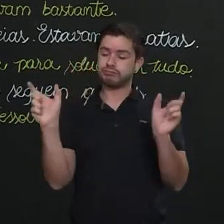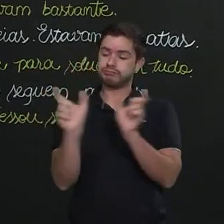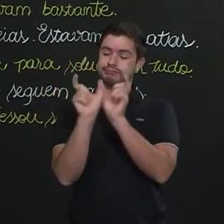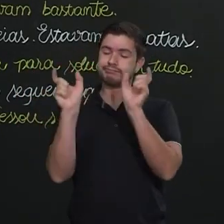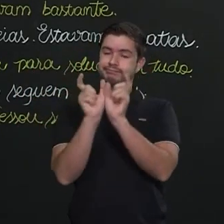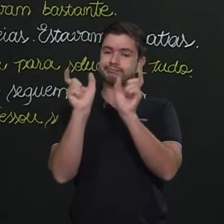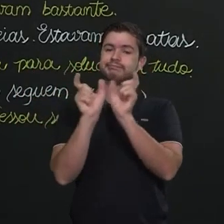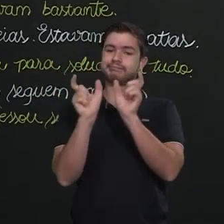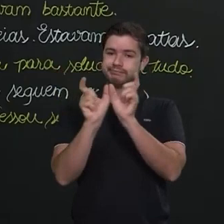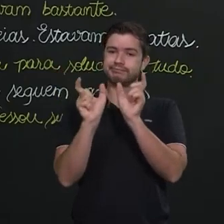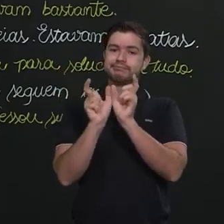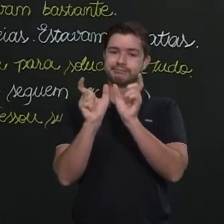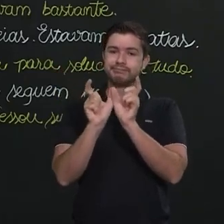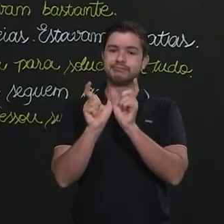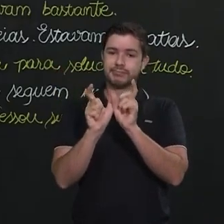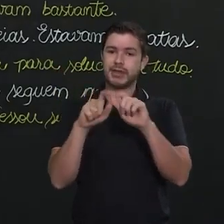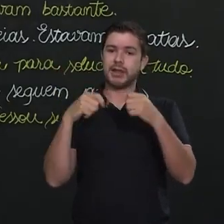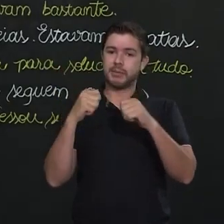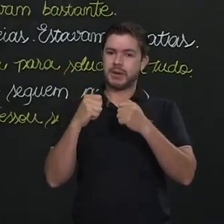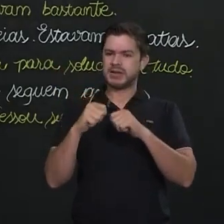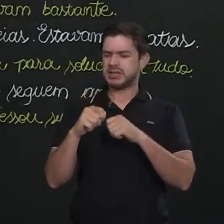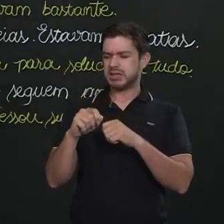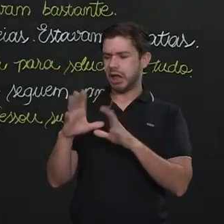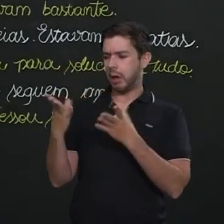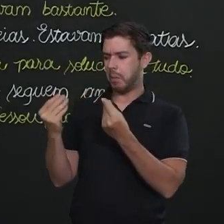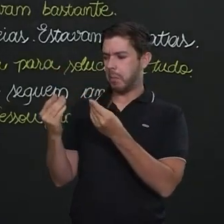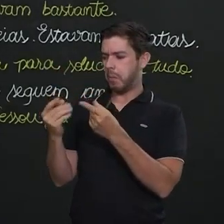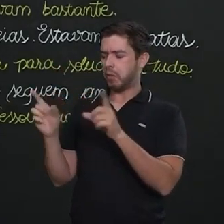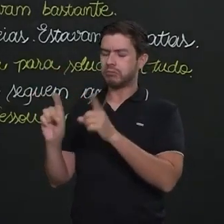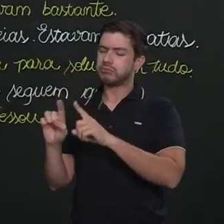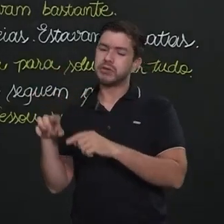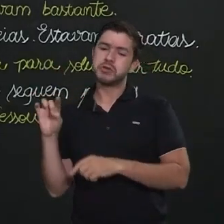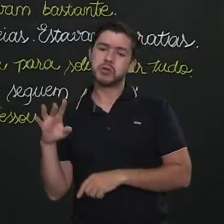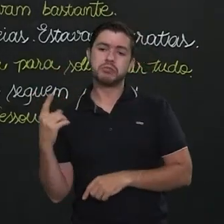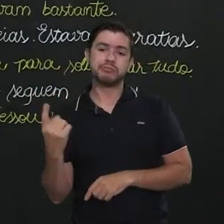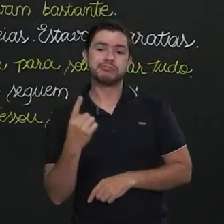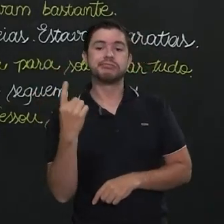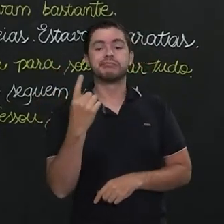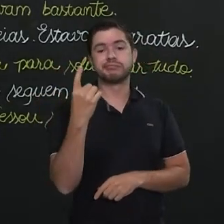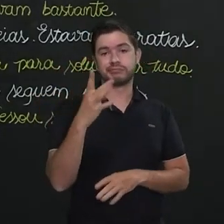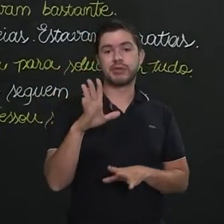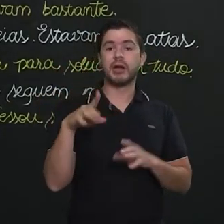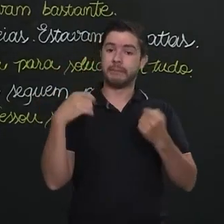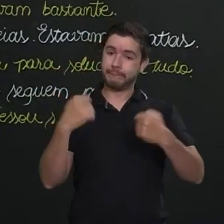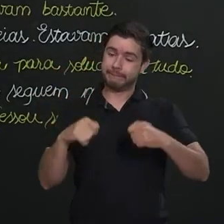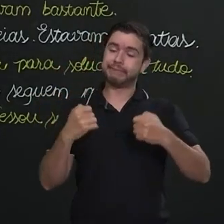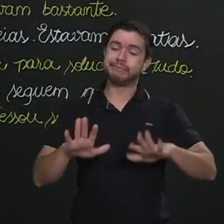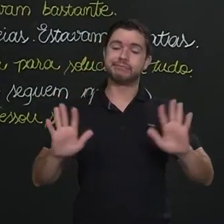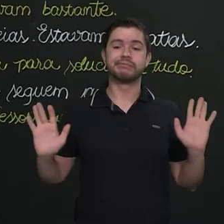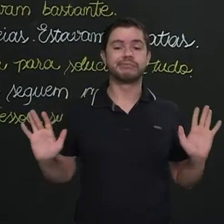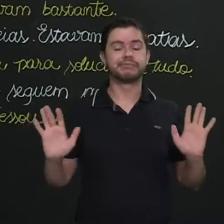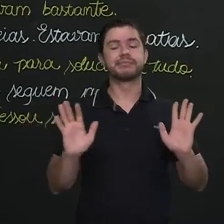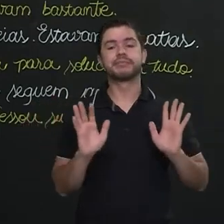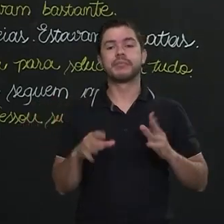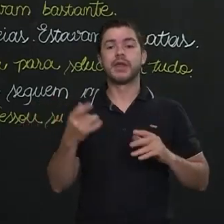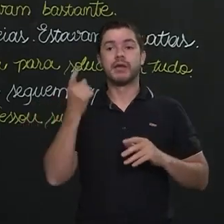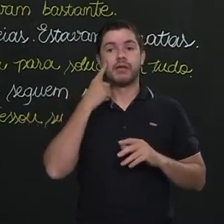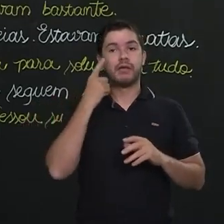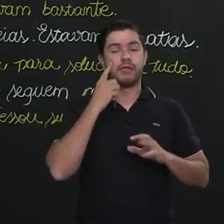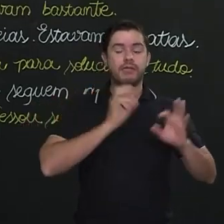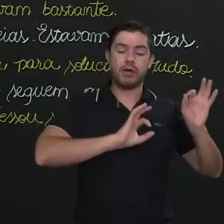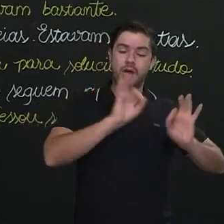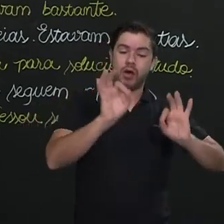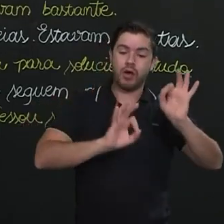do verbo aqui no plural. Claro, o verbo precisa estar no plural, né? Sua camisa e seu tênis são lindos. Quando a gente para analisar as relações de